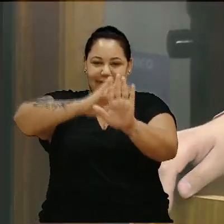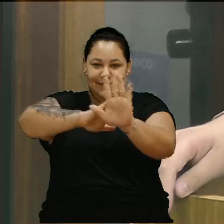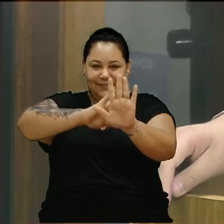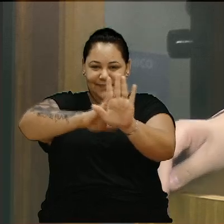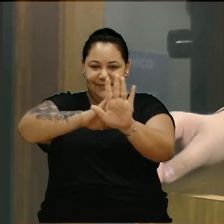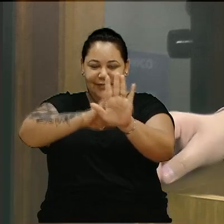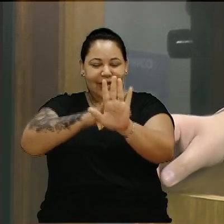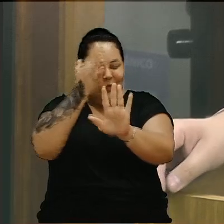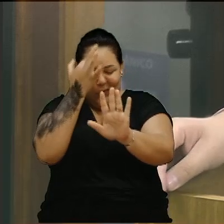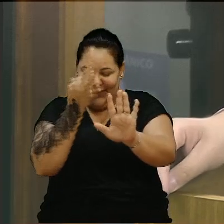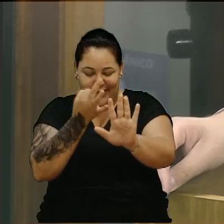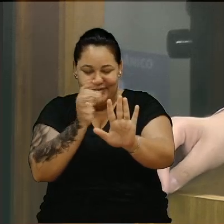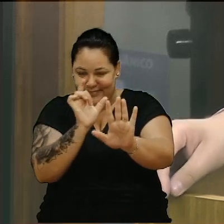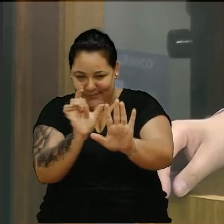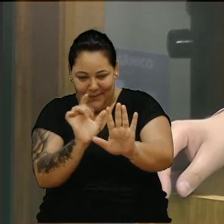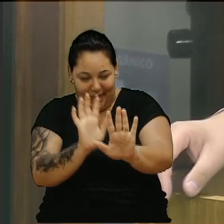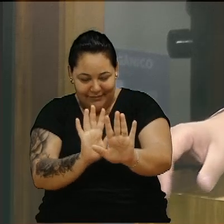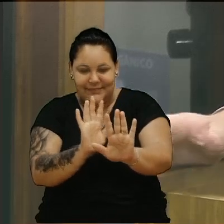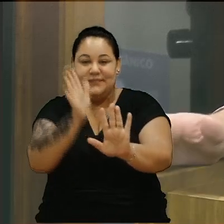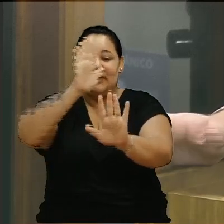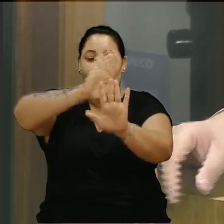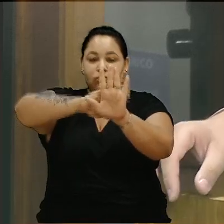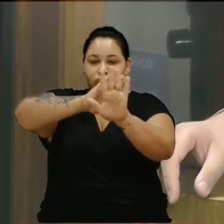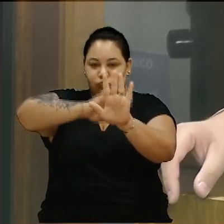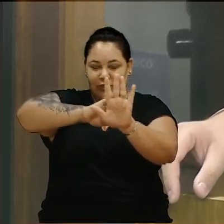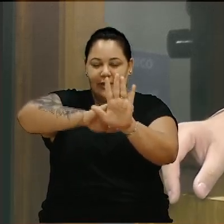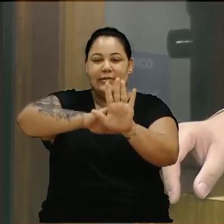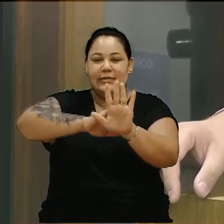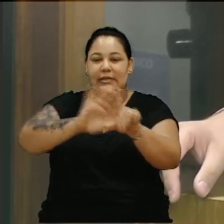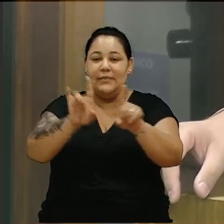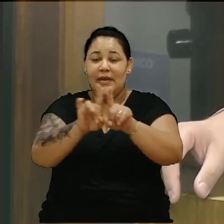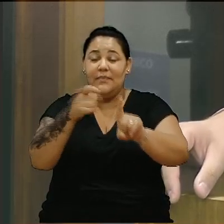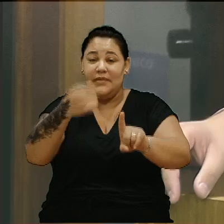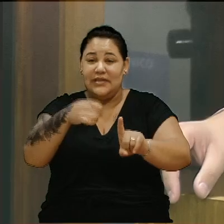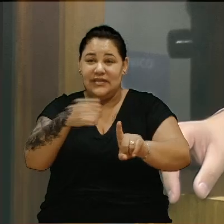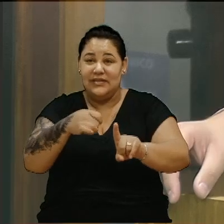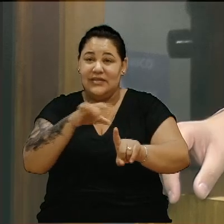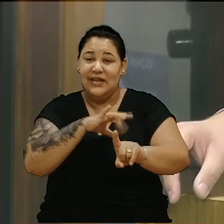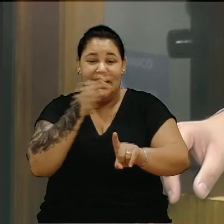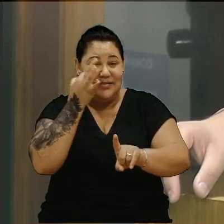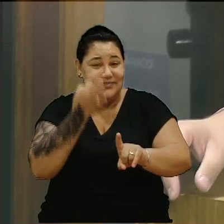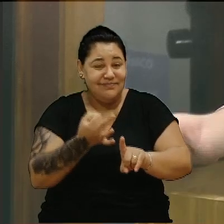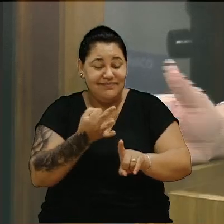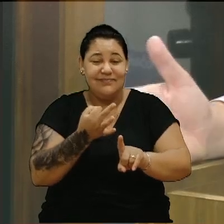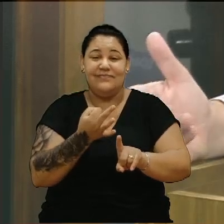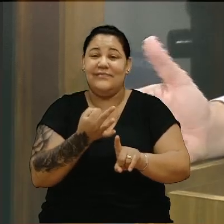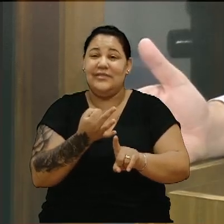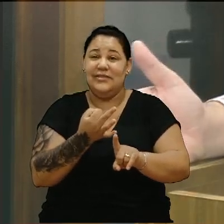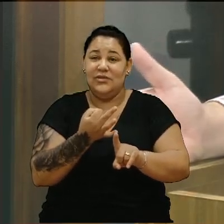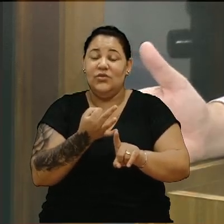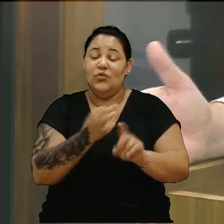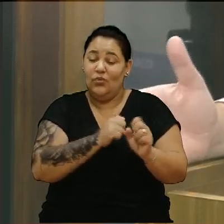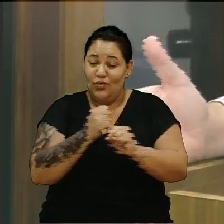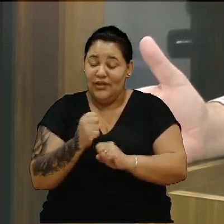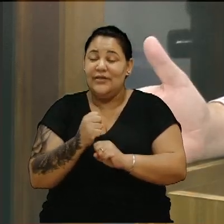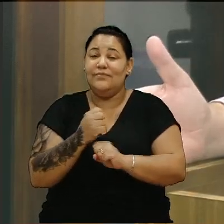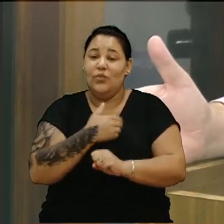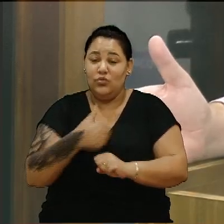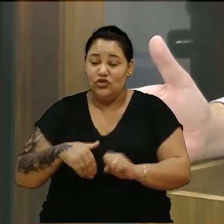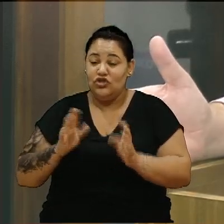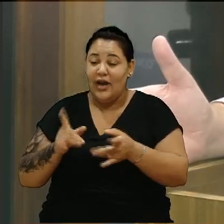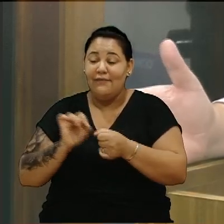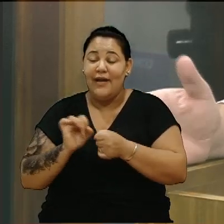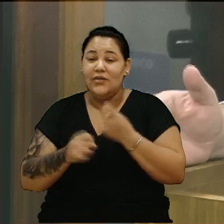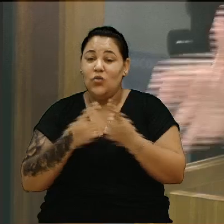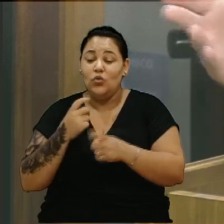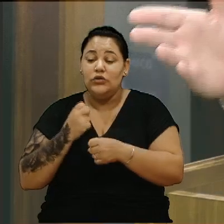com o vereador Aldonei Machado há alguns dias sobre a necessidade de uma atenção mais específica do poder público, e que já vem fazendo ali há alguns